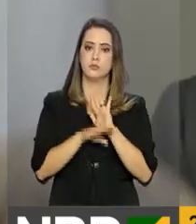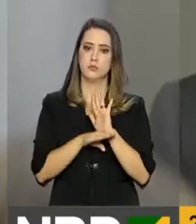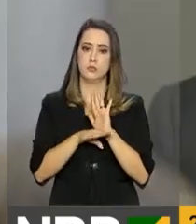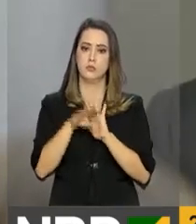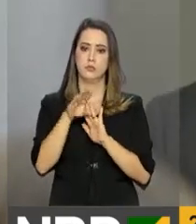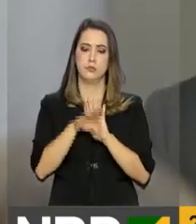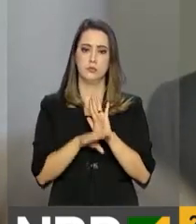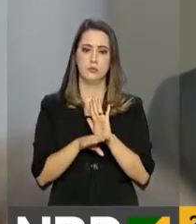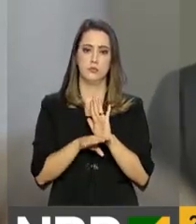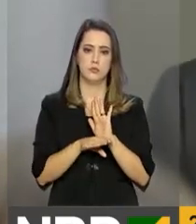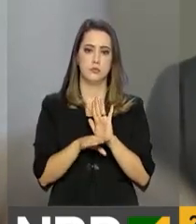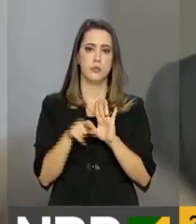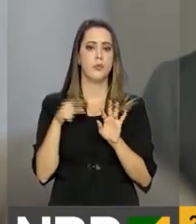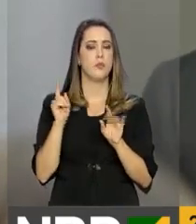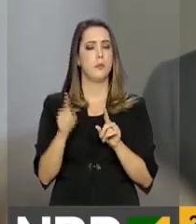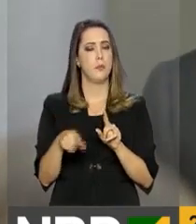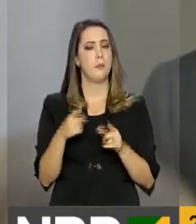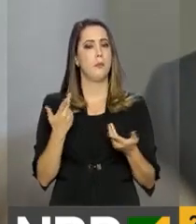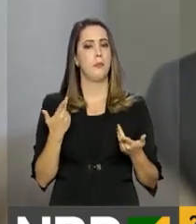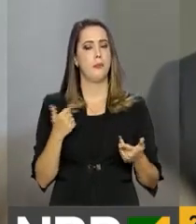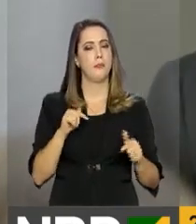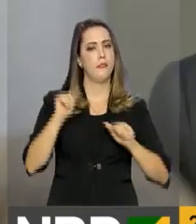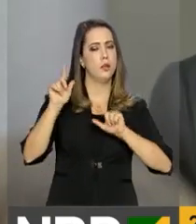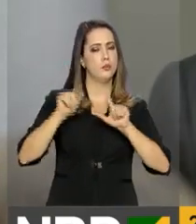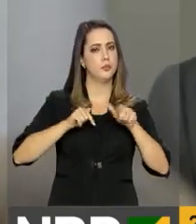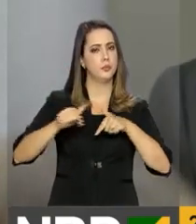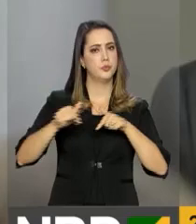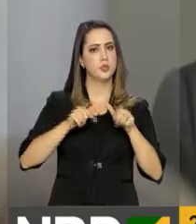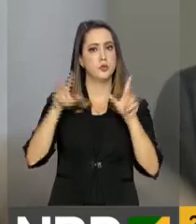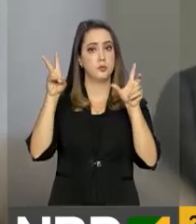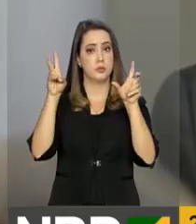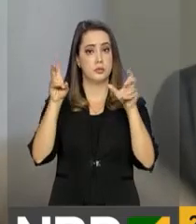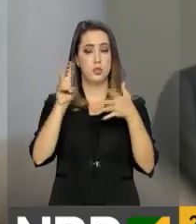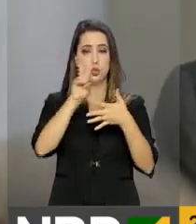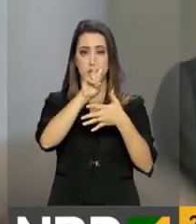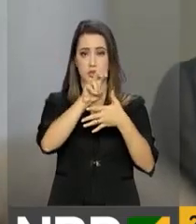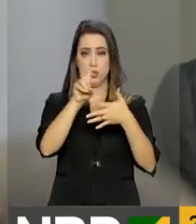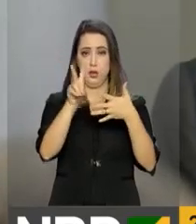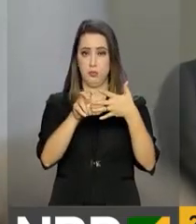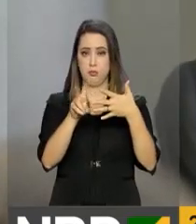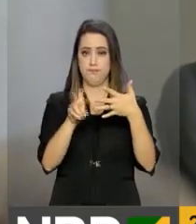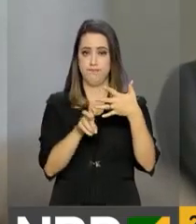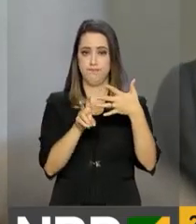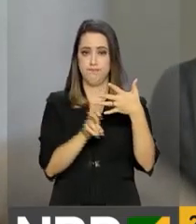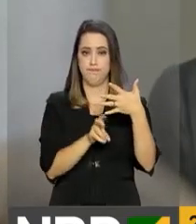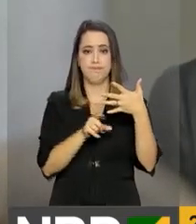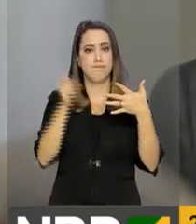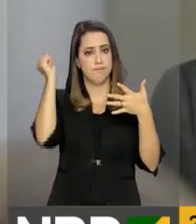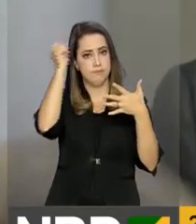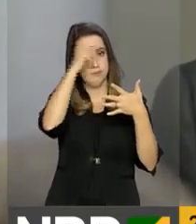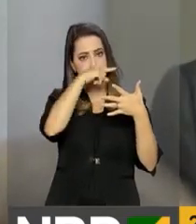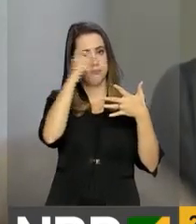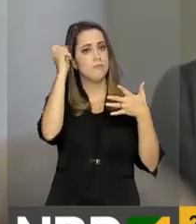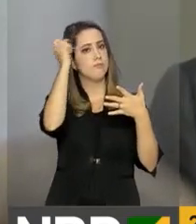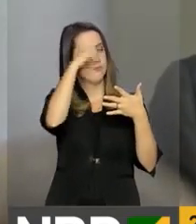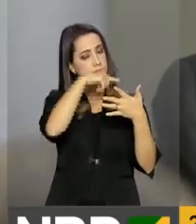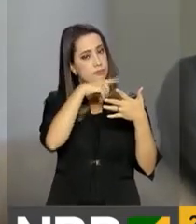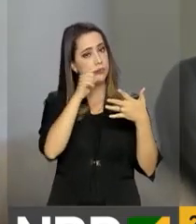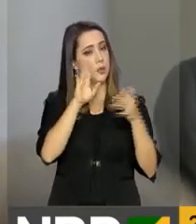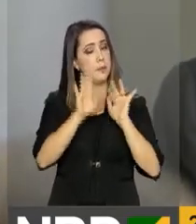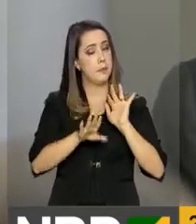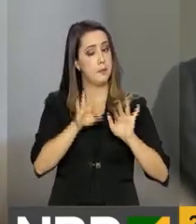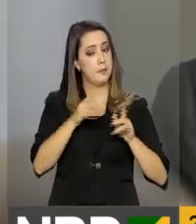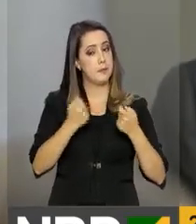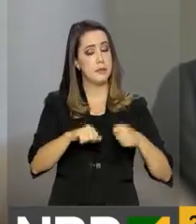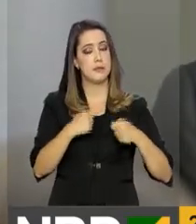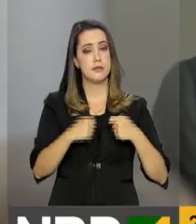programa, convenhamos, que tratava de alguns temas difíceis, diria mesmo áridos, era preciso que algumas